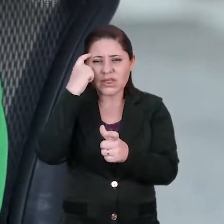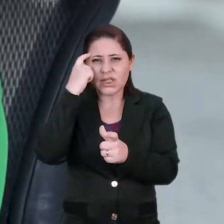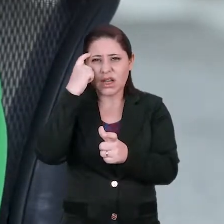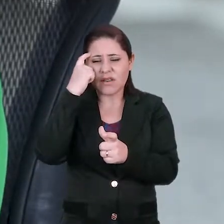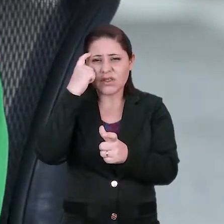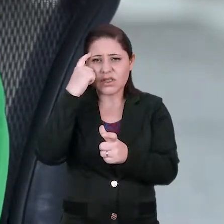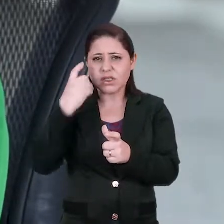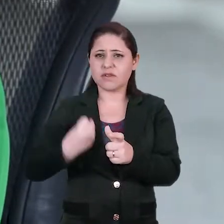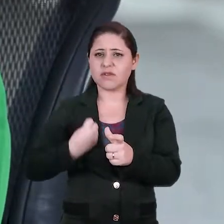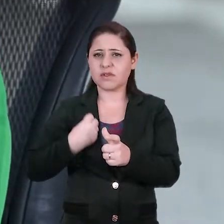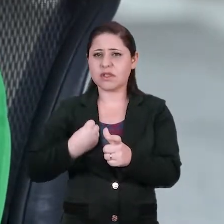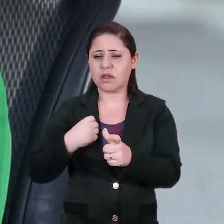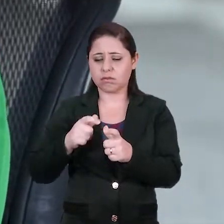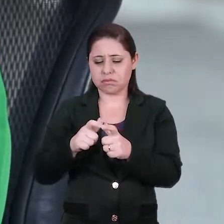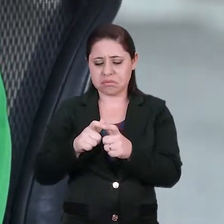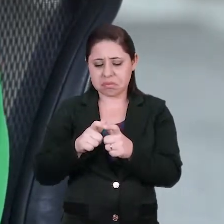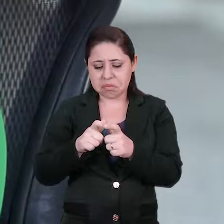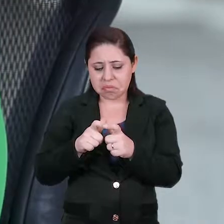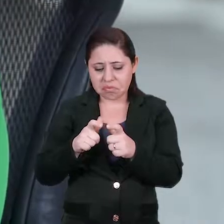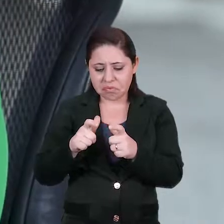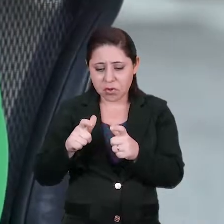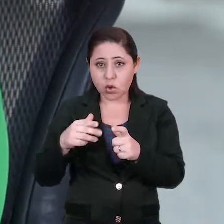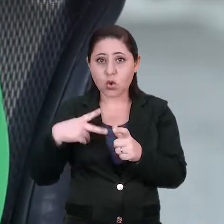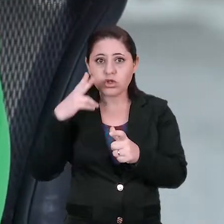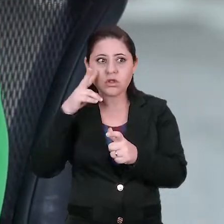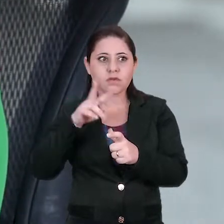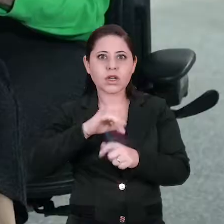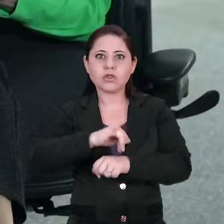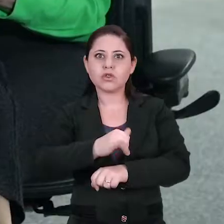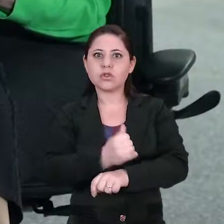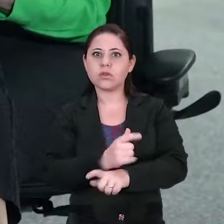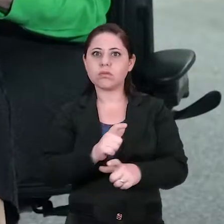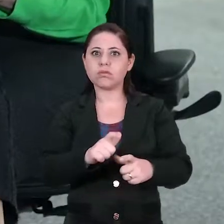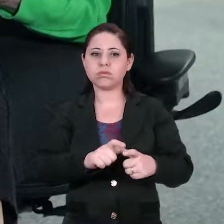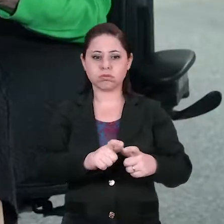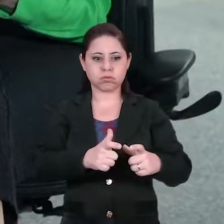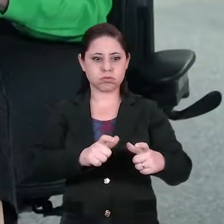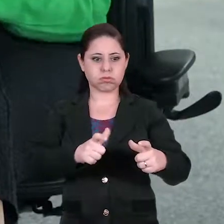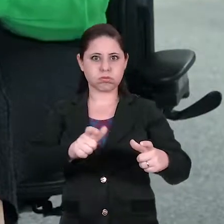vila, então a gente achava até que ia custar a crescer. E hoje você